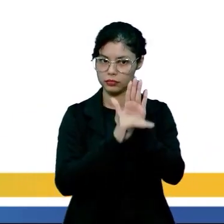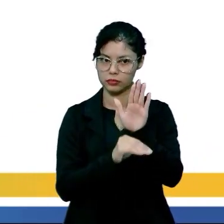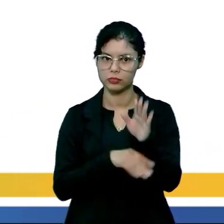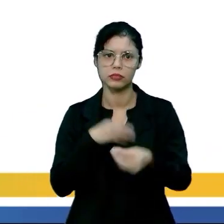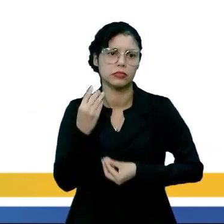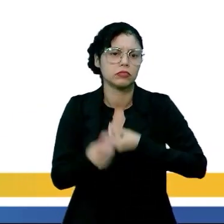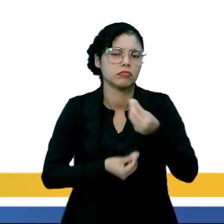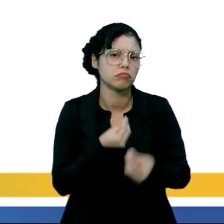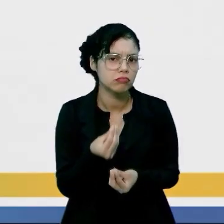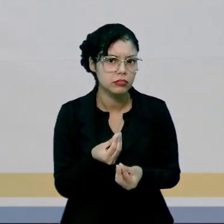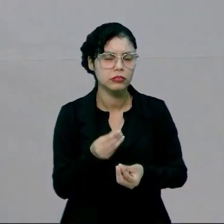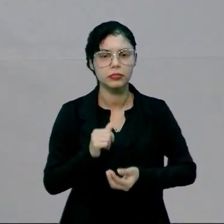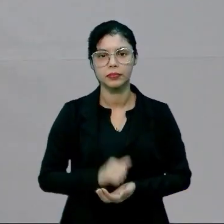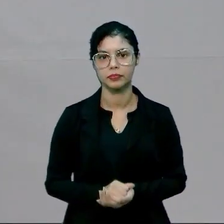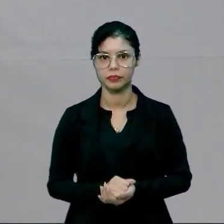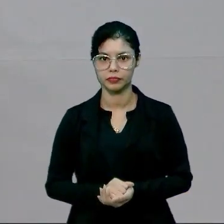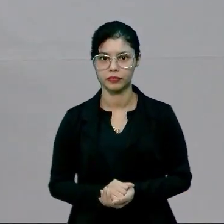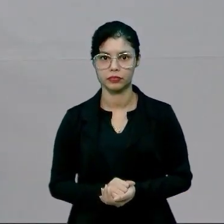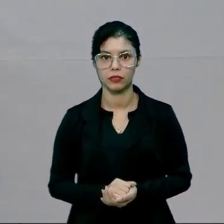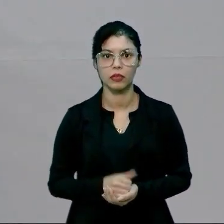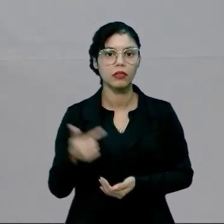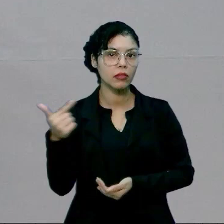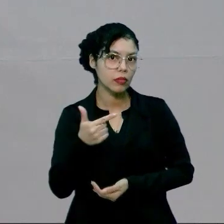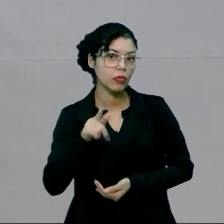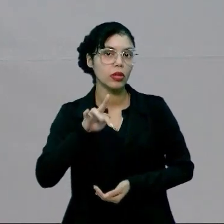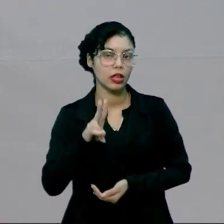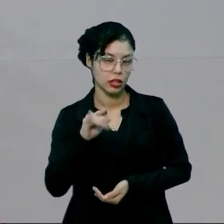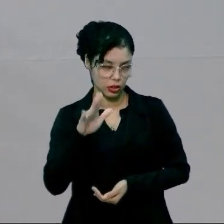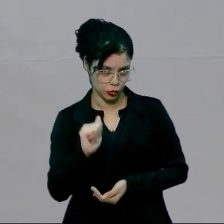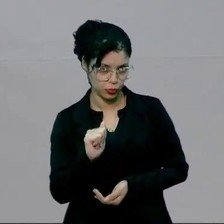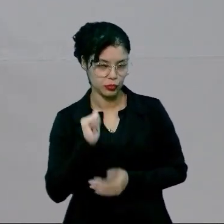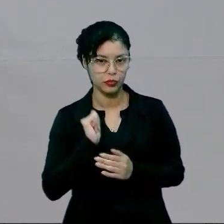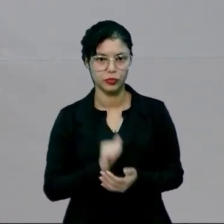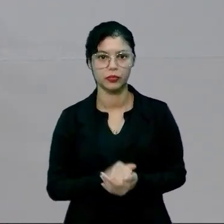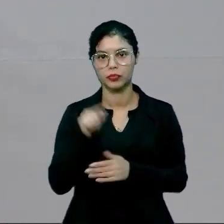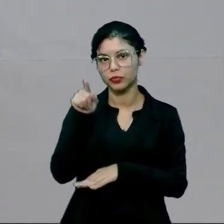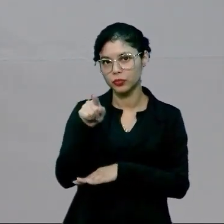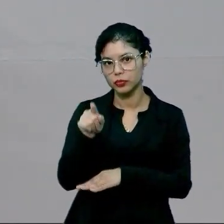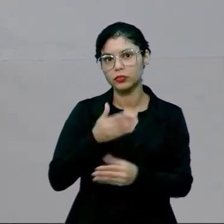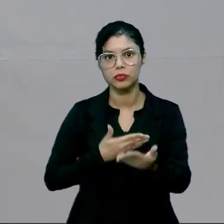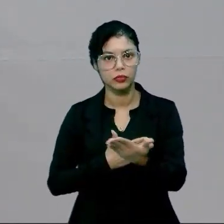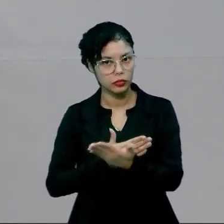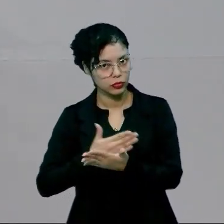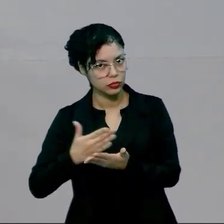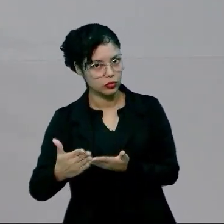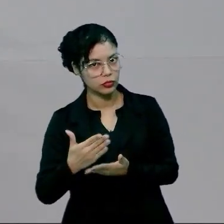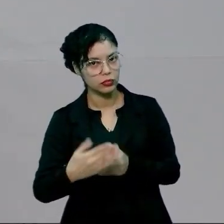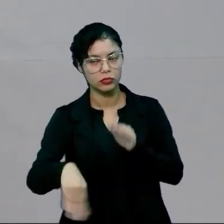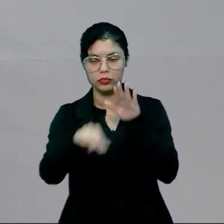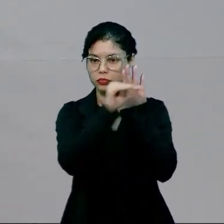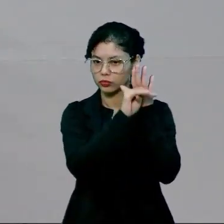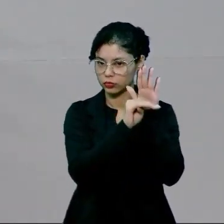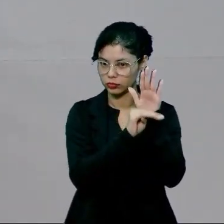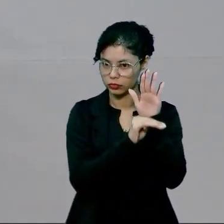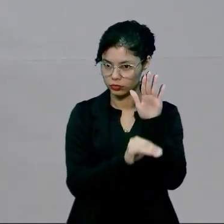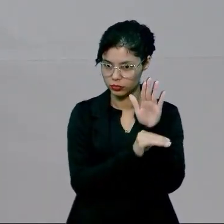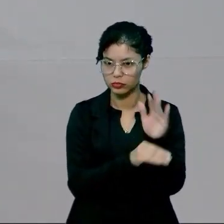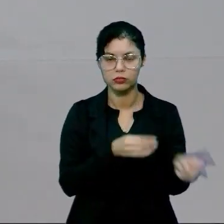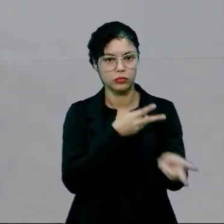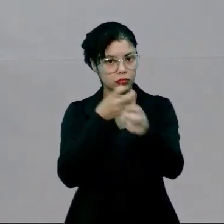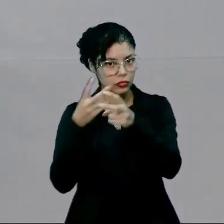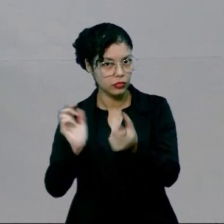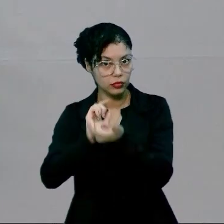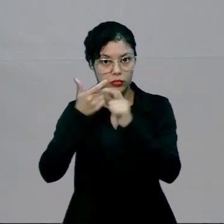é que a planta é classificada? Segundo Linneu, né, que começou a fazer as classificações devido que ele